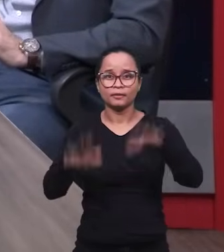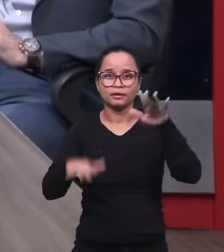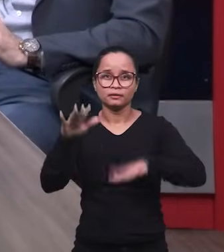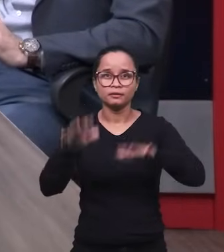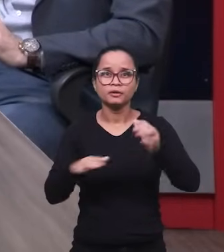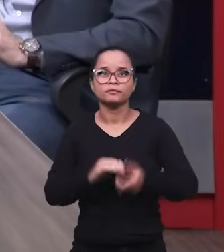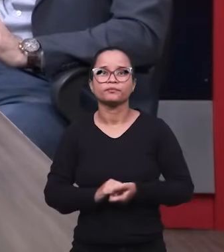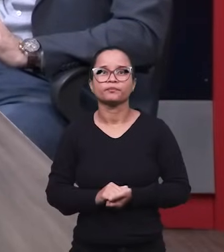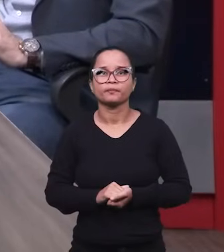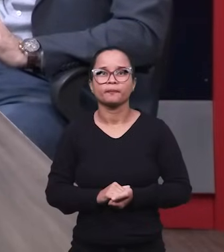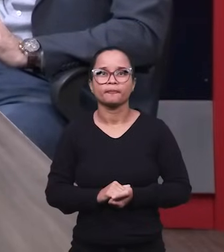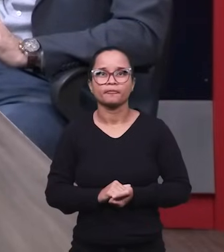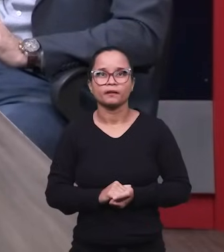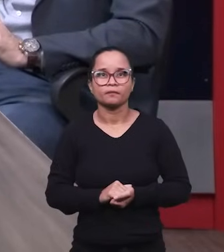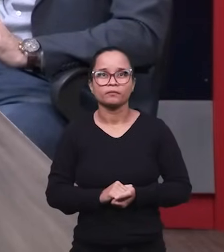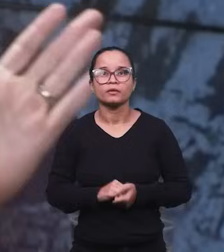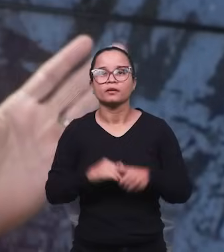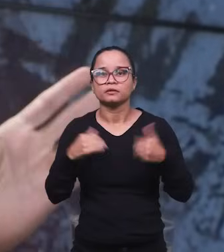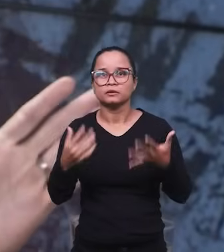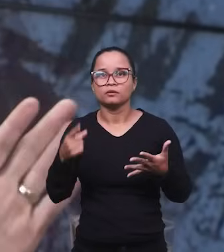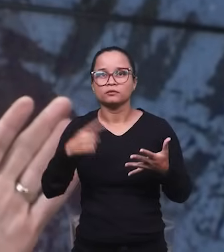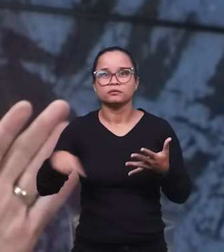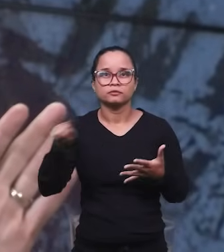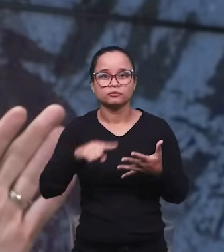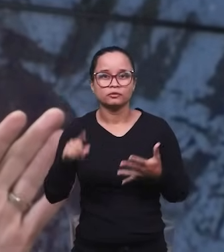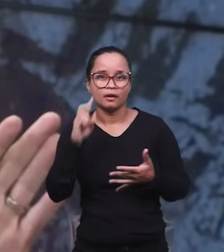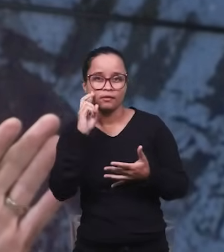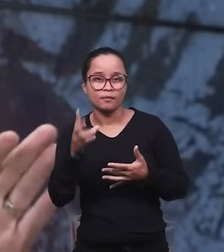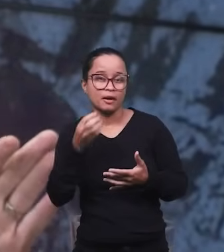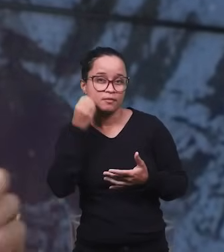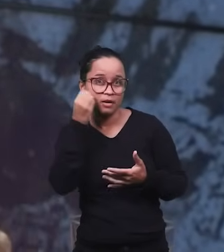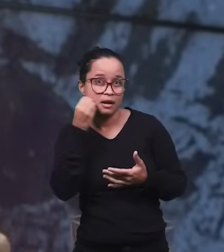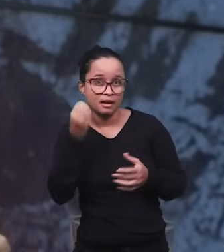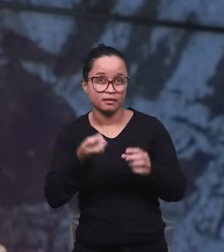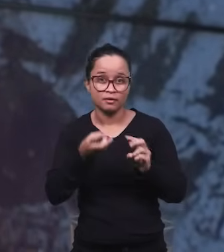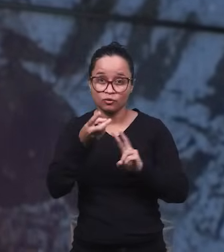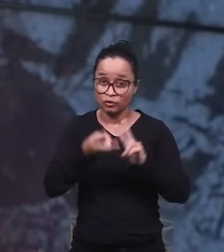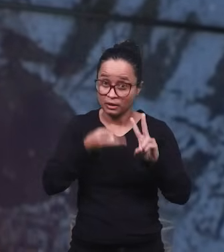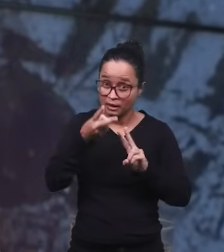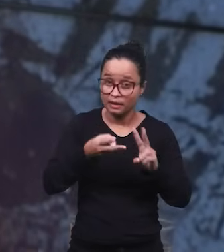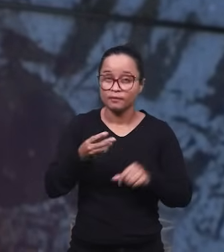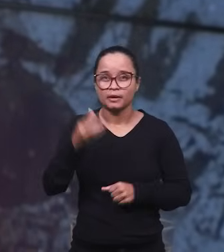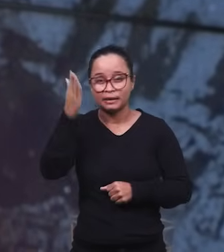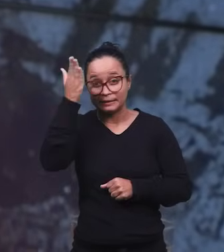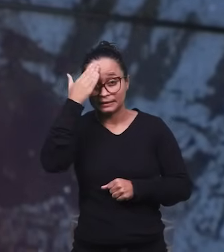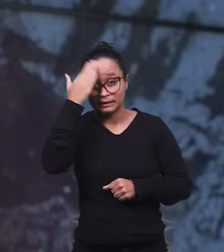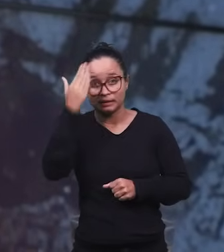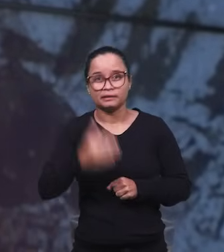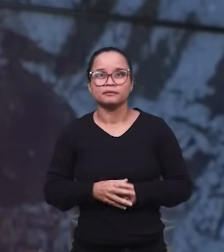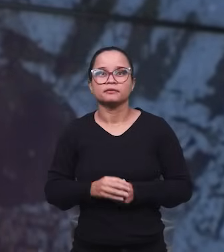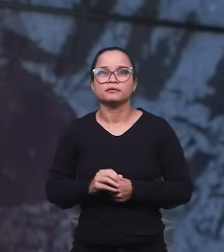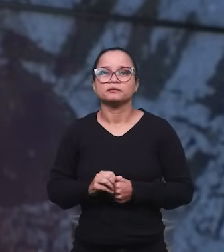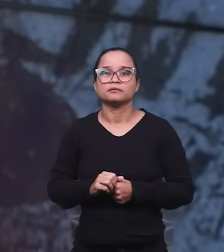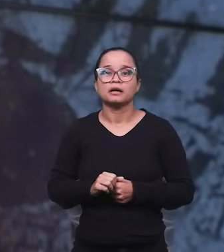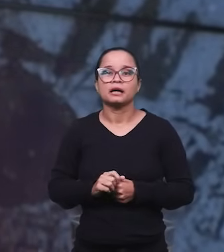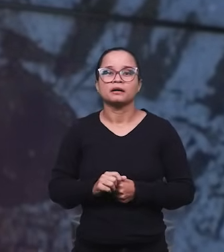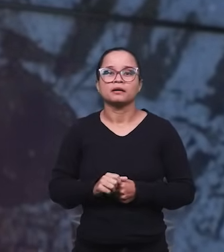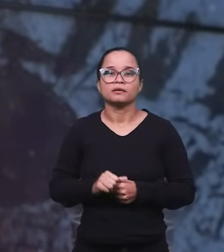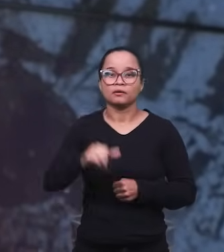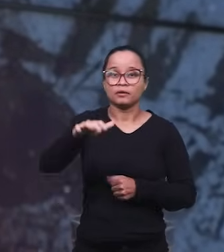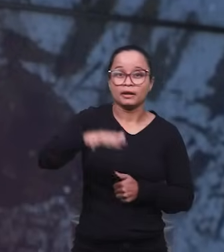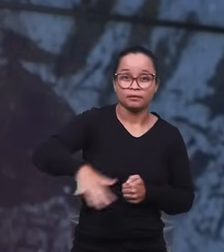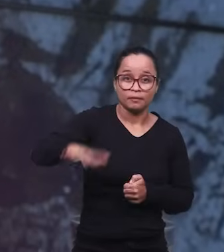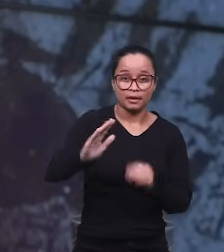relativística. Quando nós vimos o experimento do trem, para a gente entender aqui, nós vimos assim a